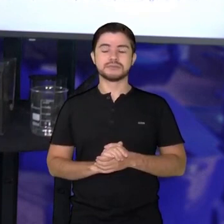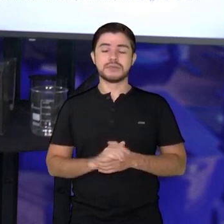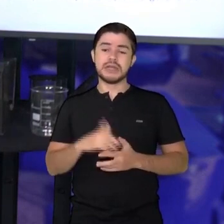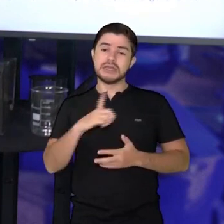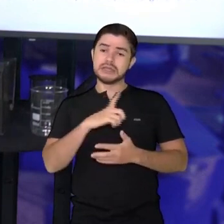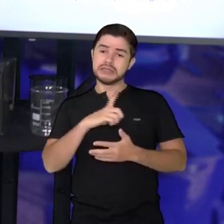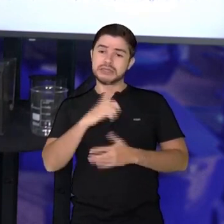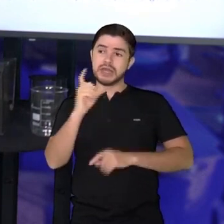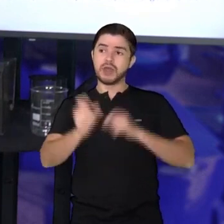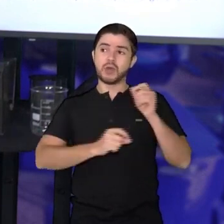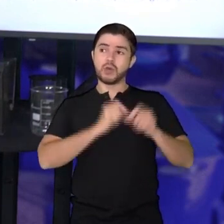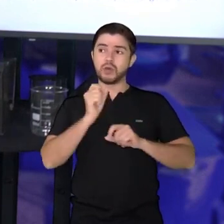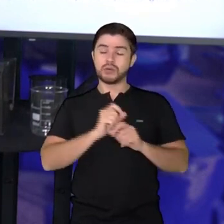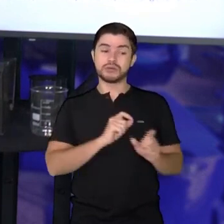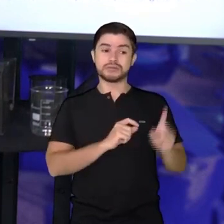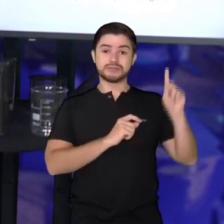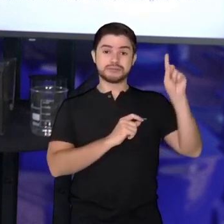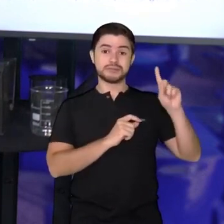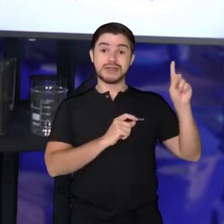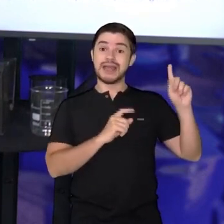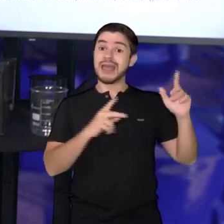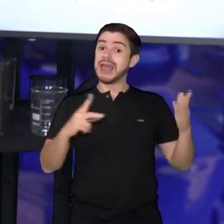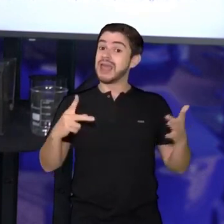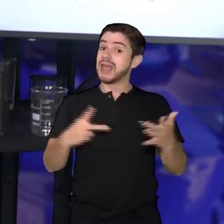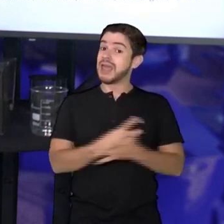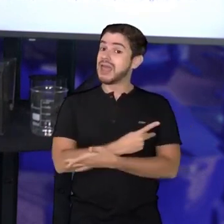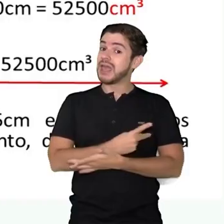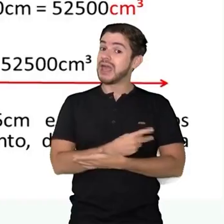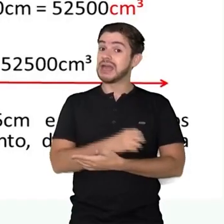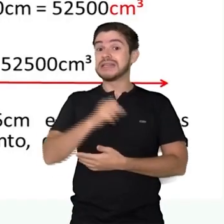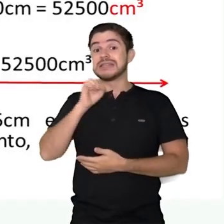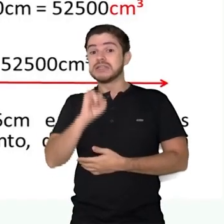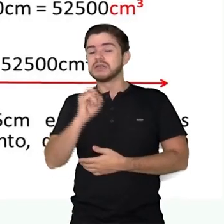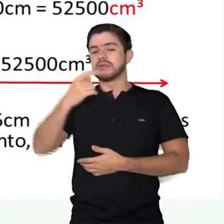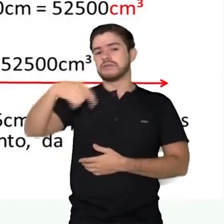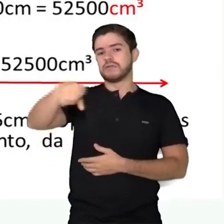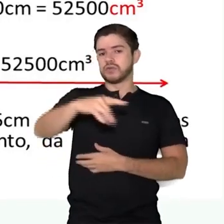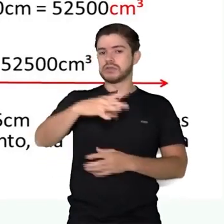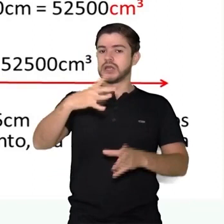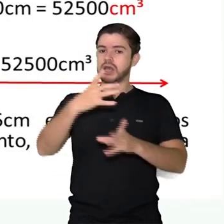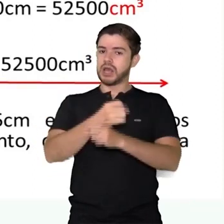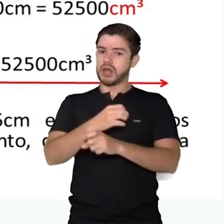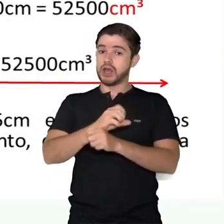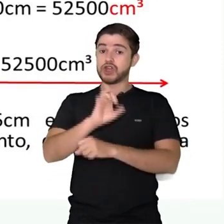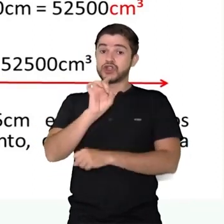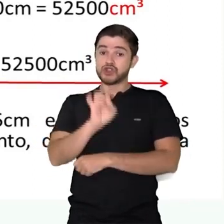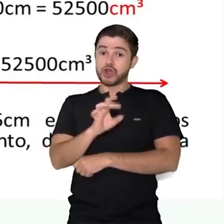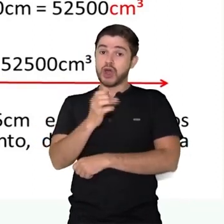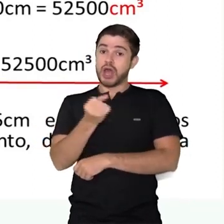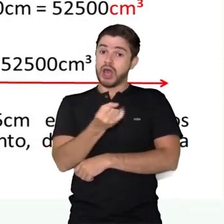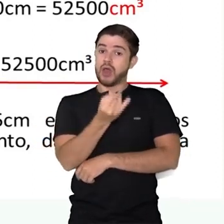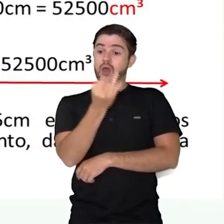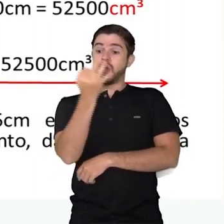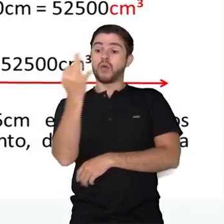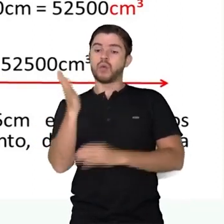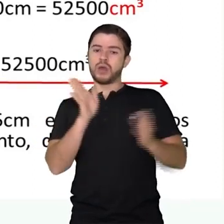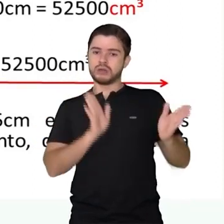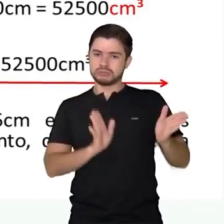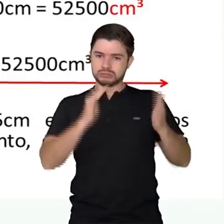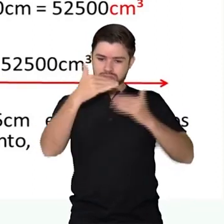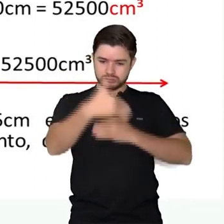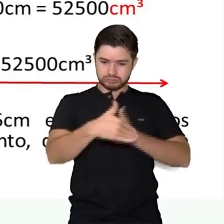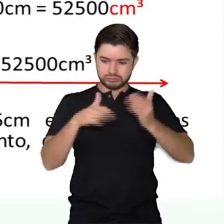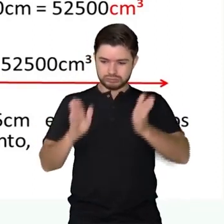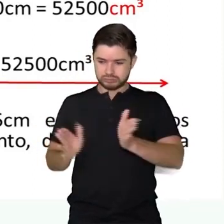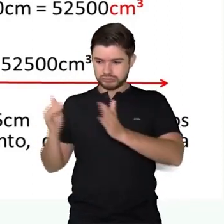Temos aqui, né, de maneira errada, se você fosse calcular apenas a quantidade de cubinhos que existem